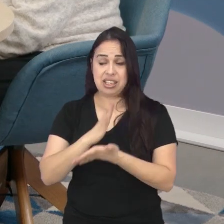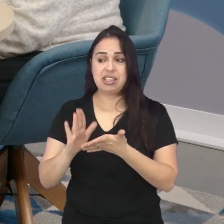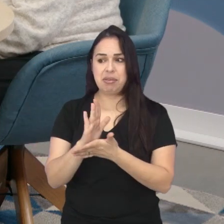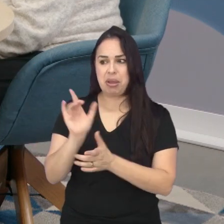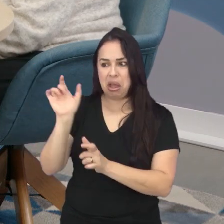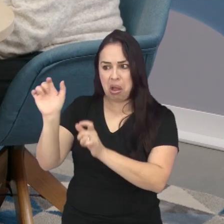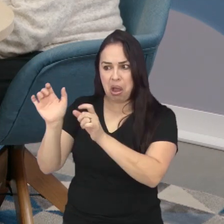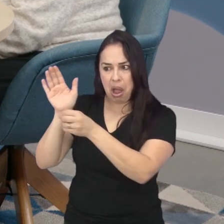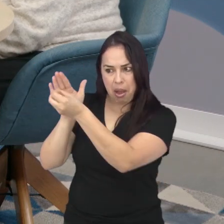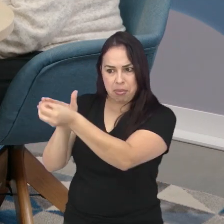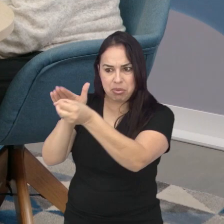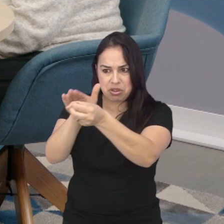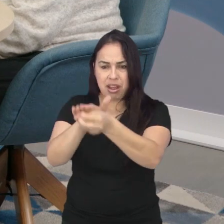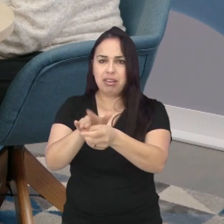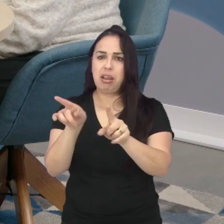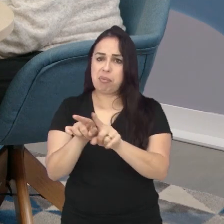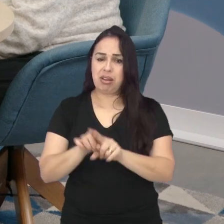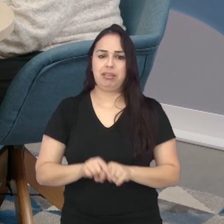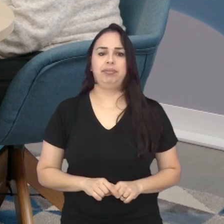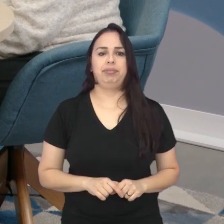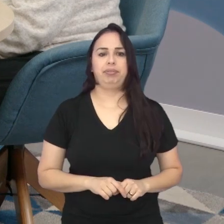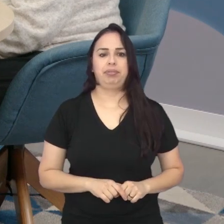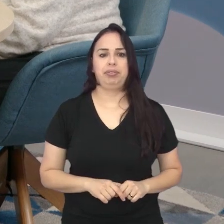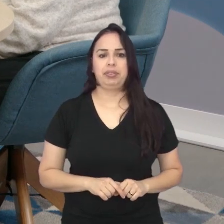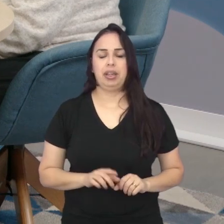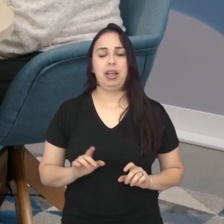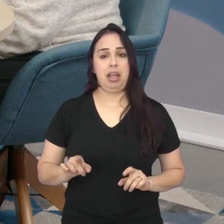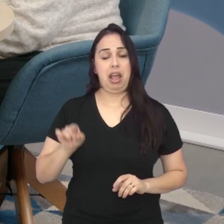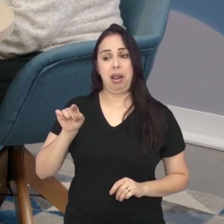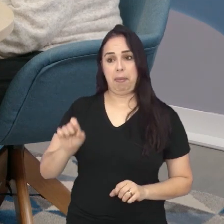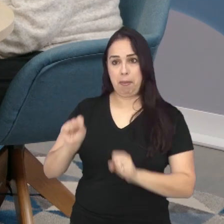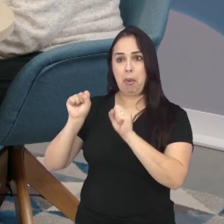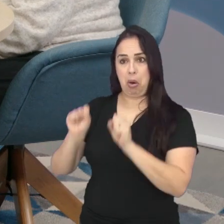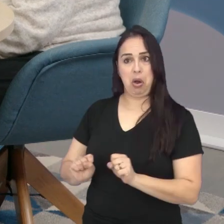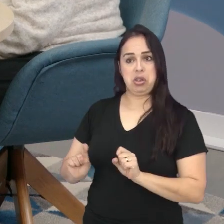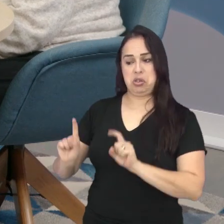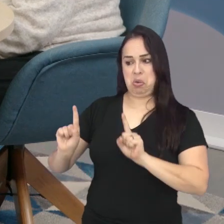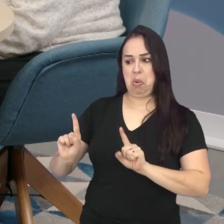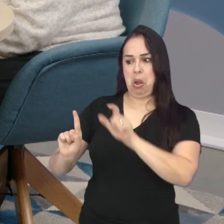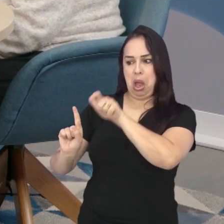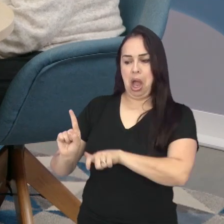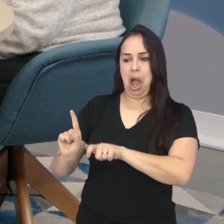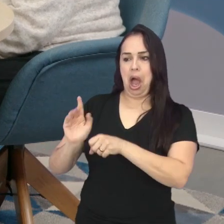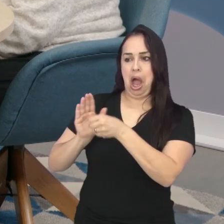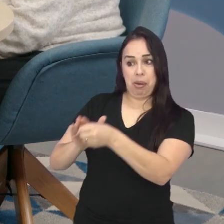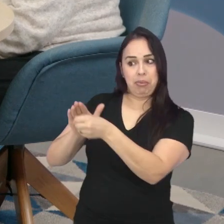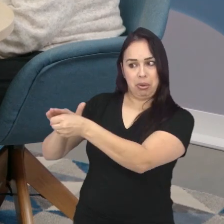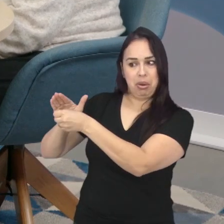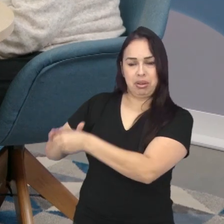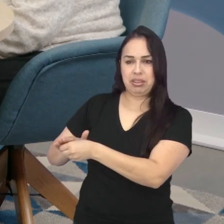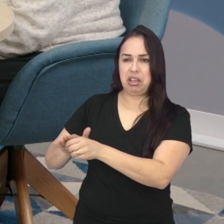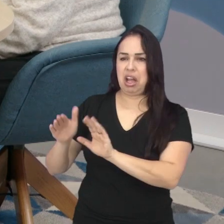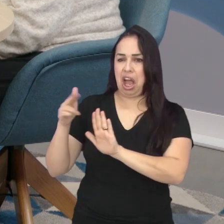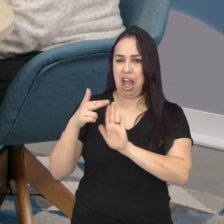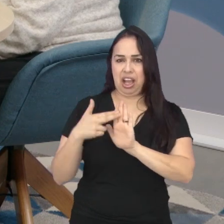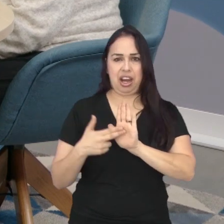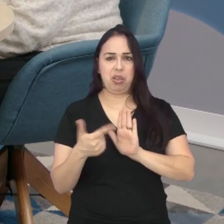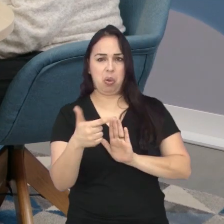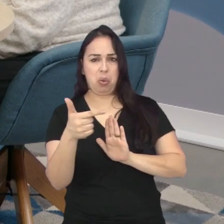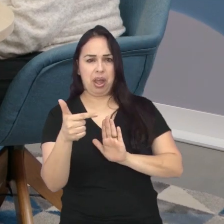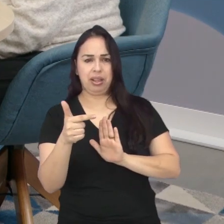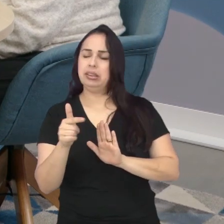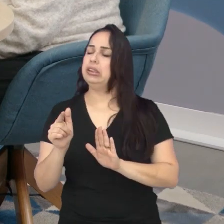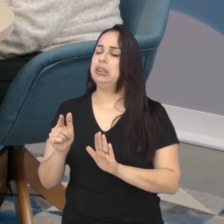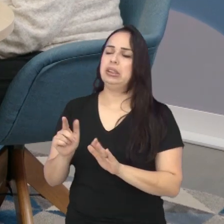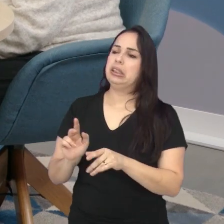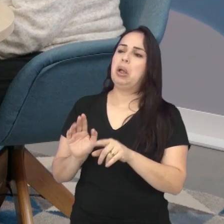somente num relacionamento? Ela pode ser abusiva em todos os lugares. Mas difícil não é uma você ver. regra. Eu acho que Assim, não